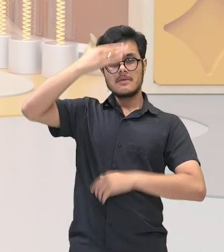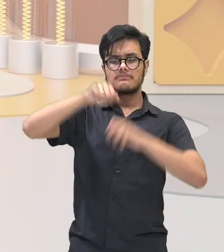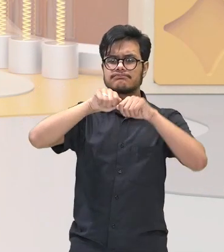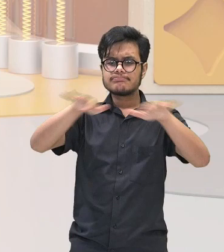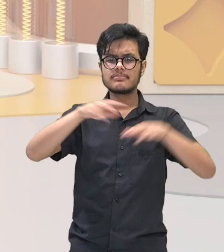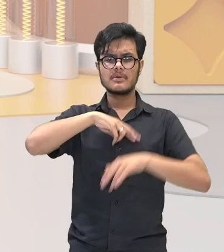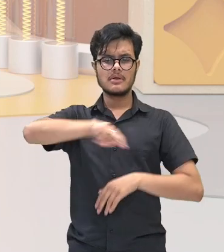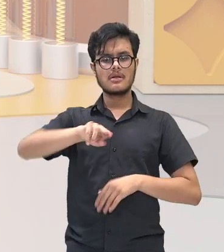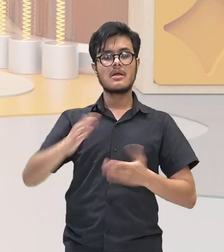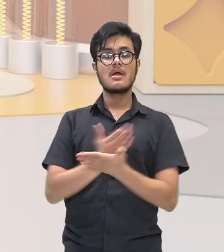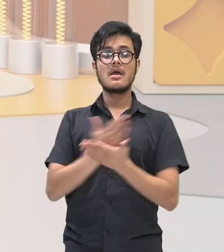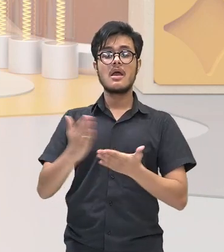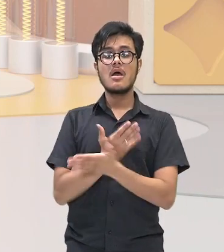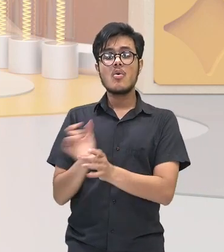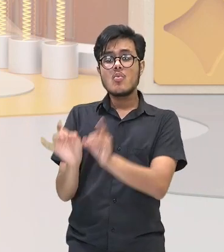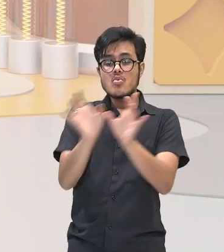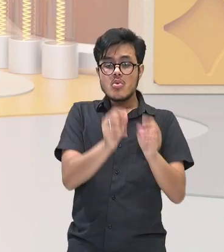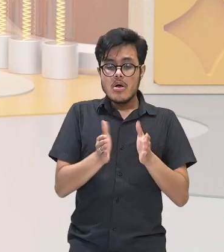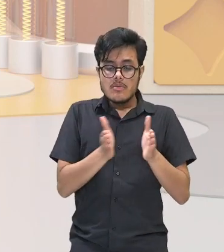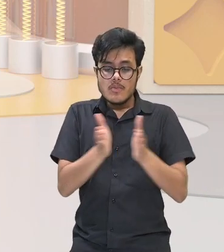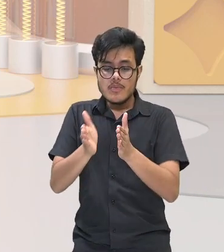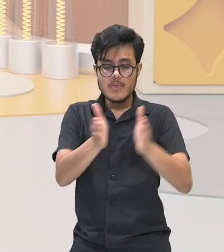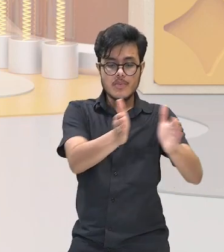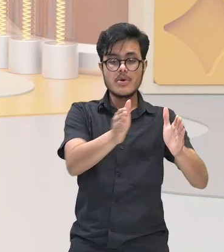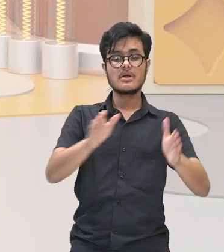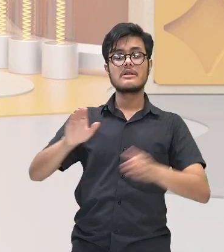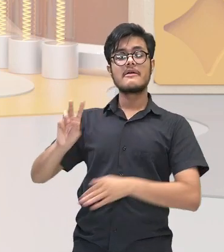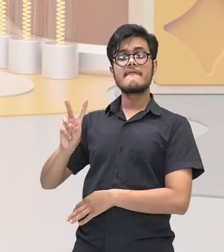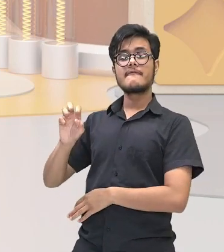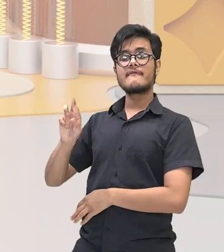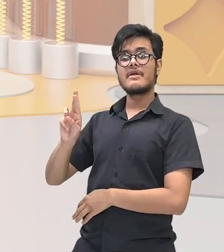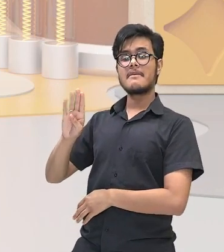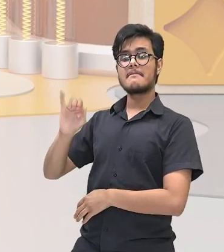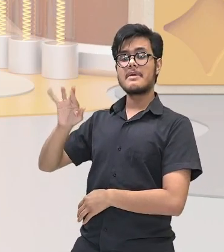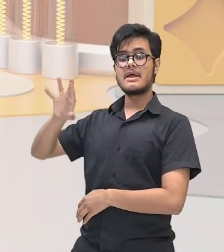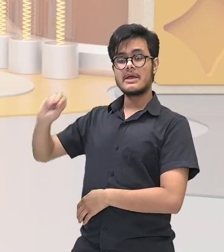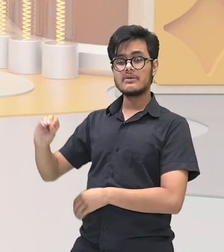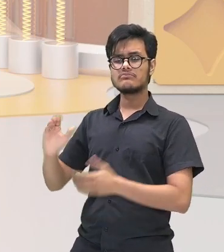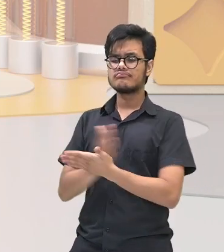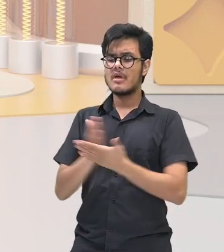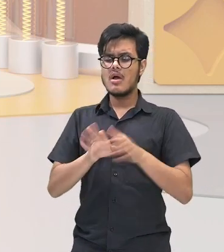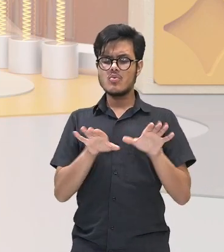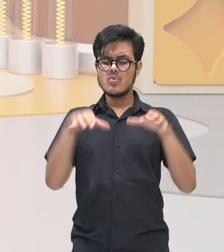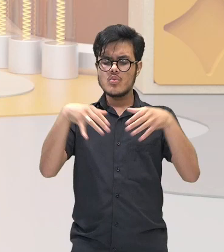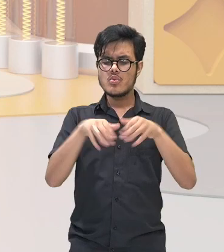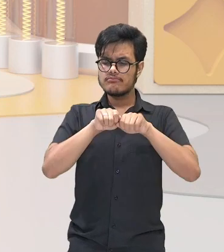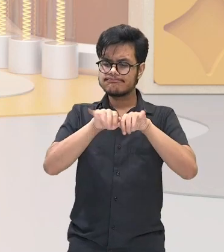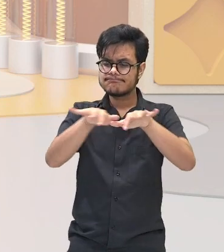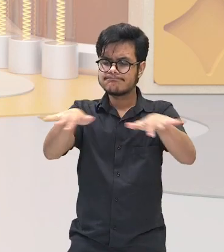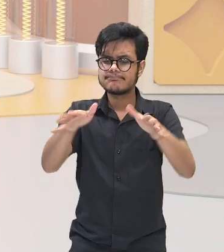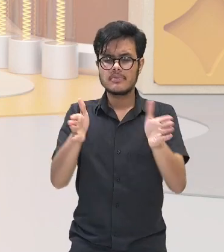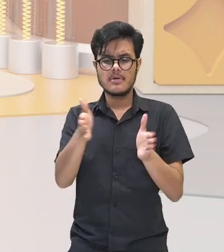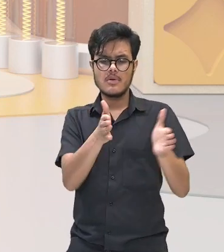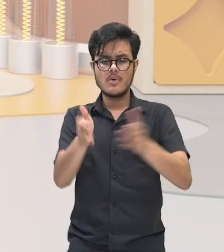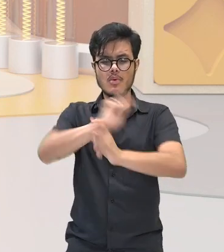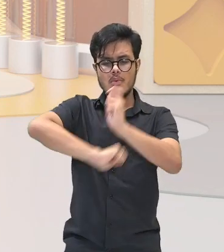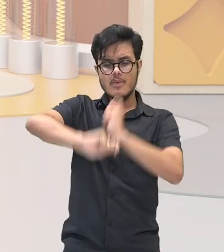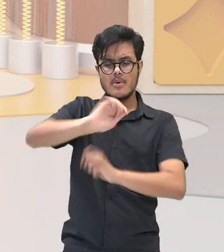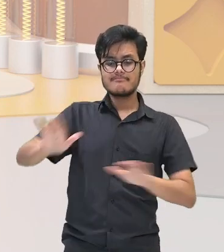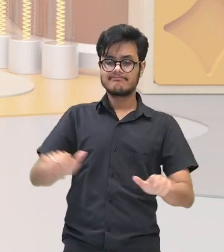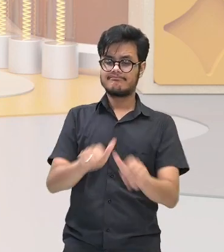islamismo vão ser as rotas comerciais dos berberes, que eram caravanas que favoreciam as relações